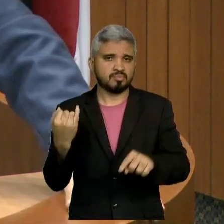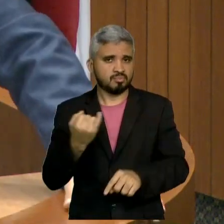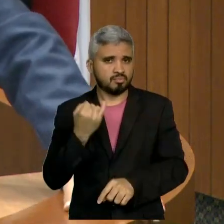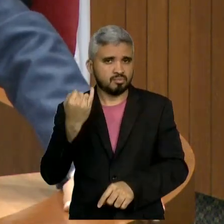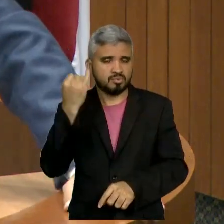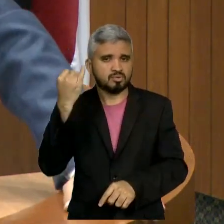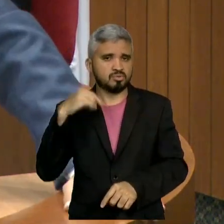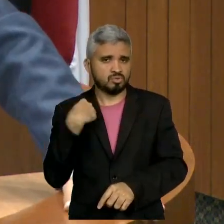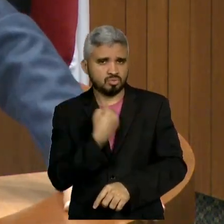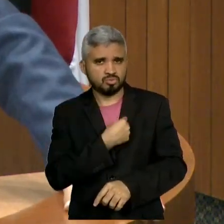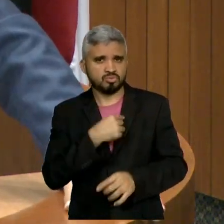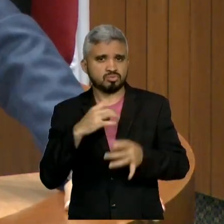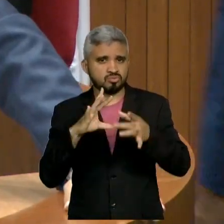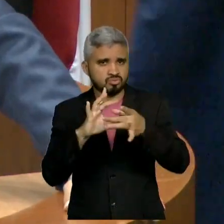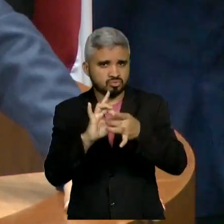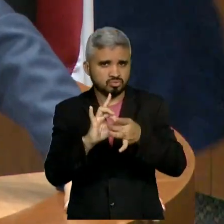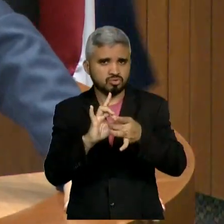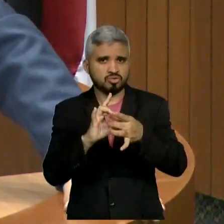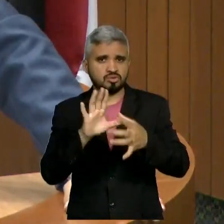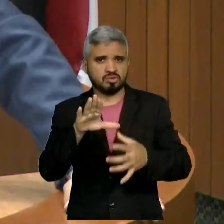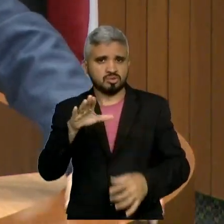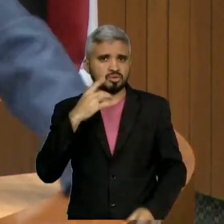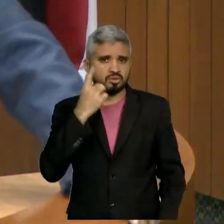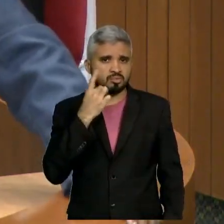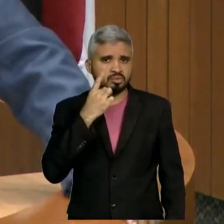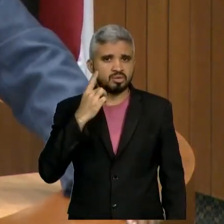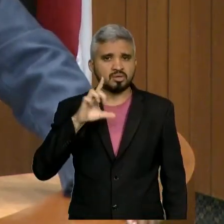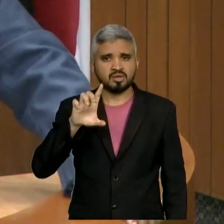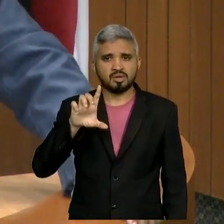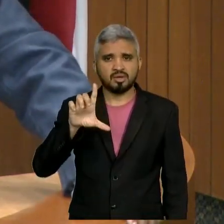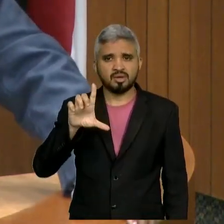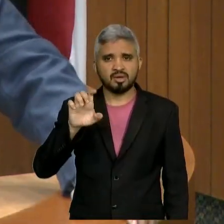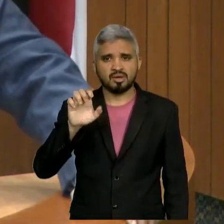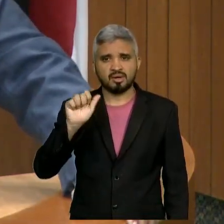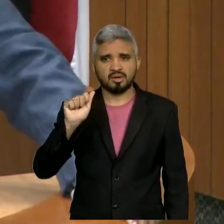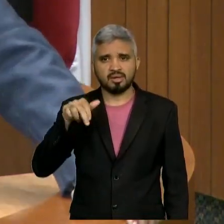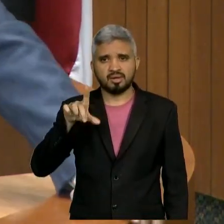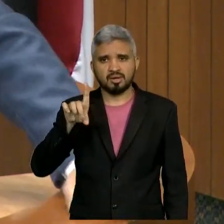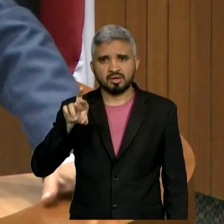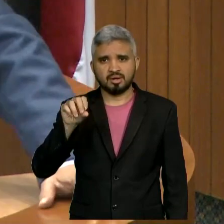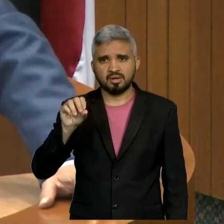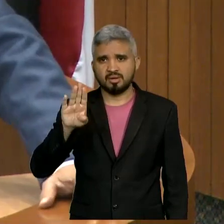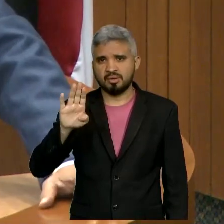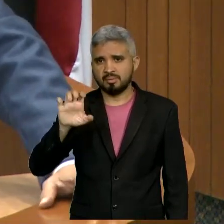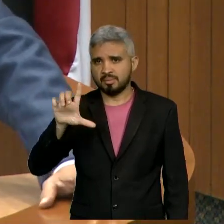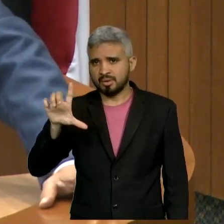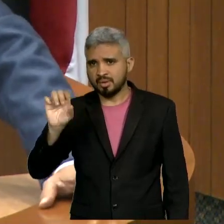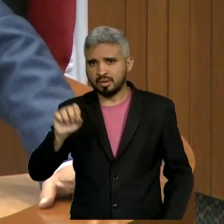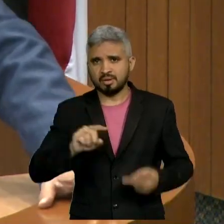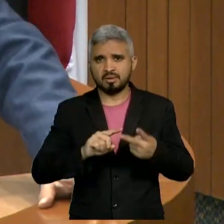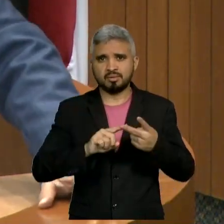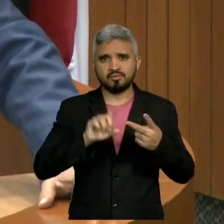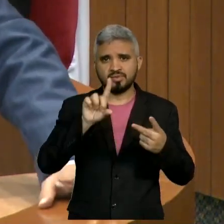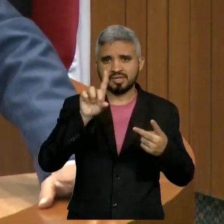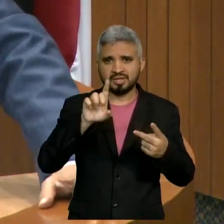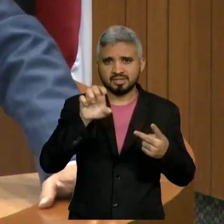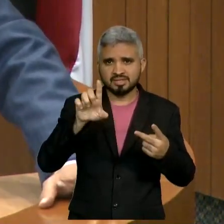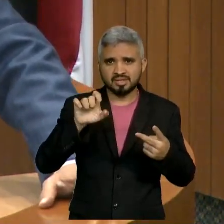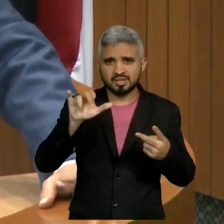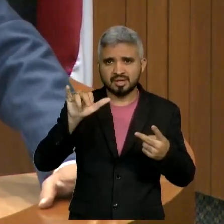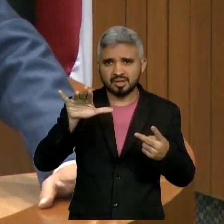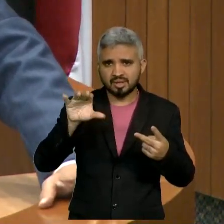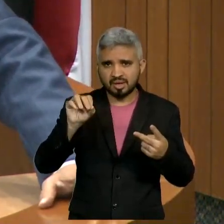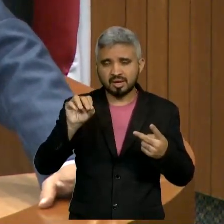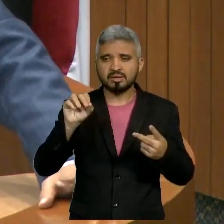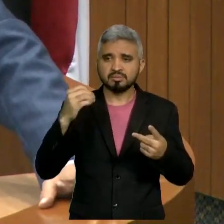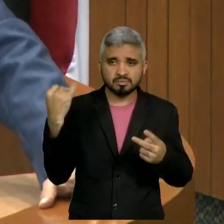fortalecermos, deputado Leandro Belo, deputado Zé Inácio, essa posição de defesa desse importante meio de transporte